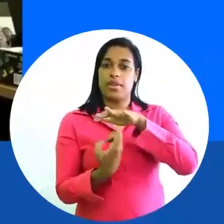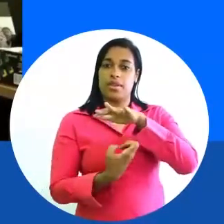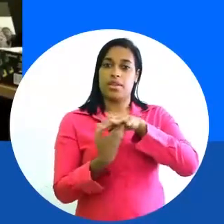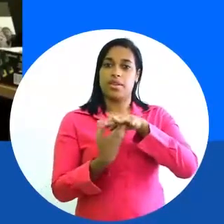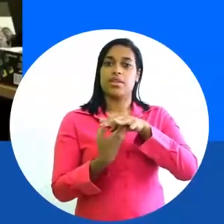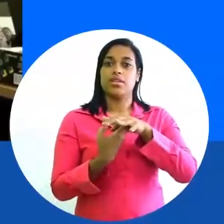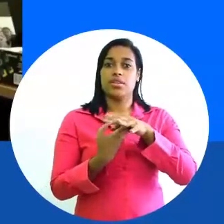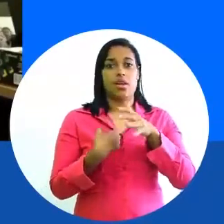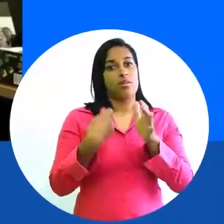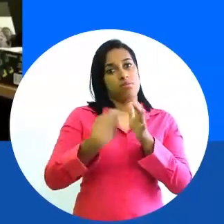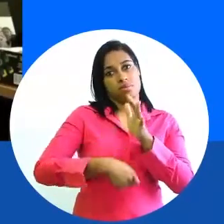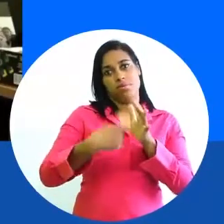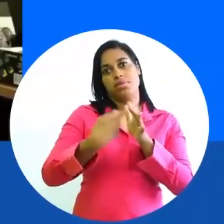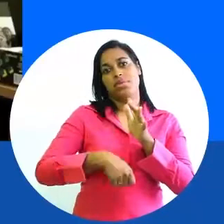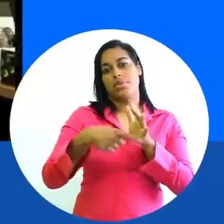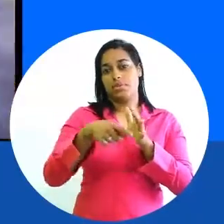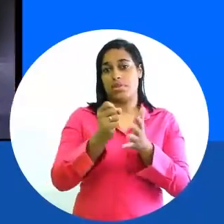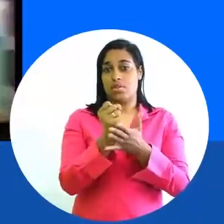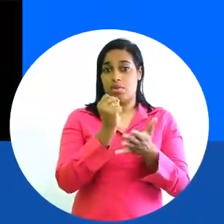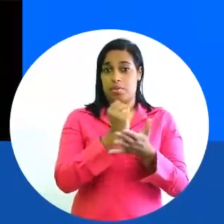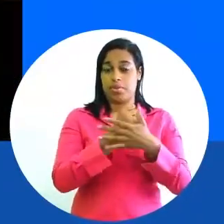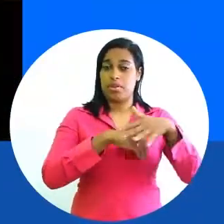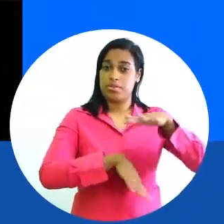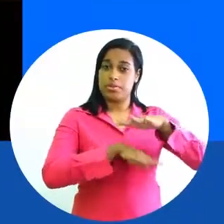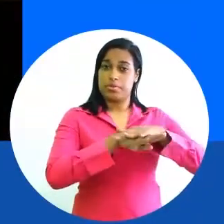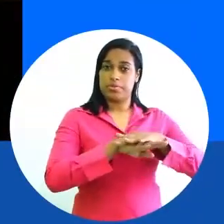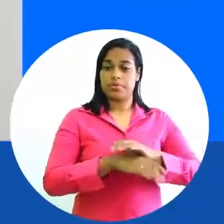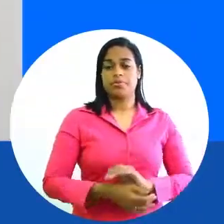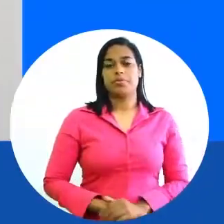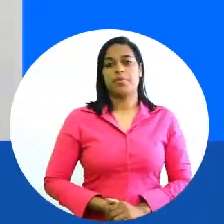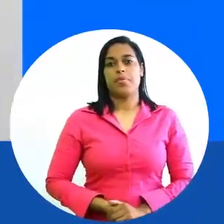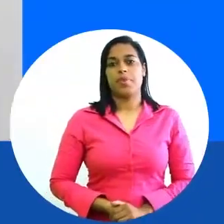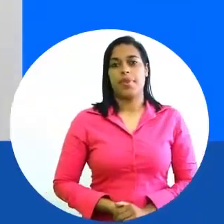sou obrigado a manter essa documentação em arquivo.